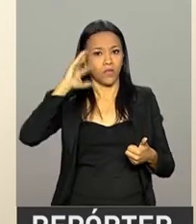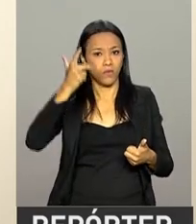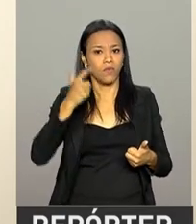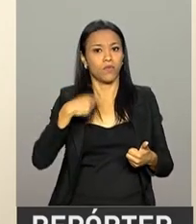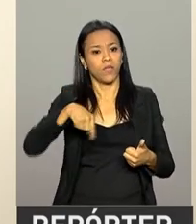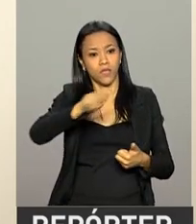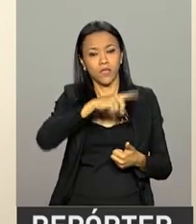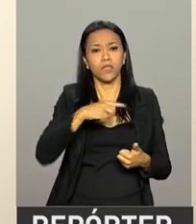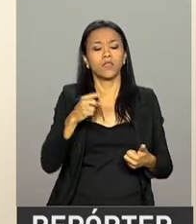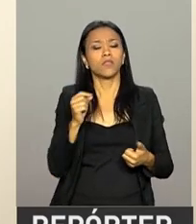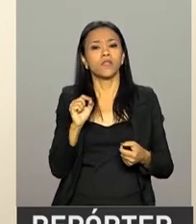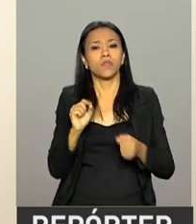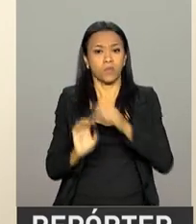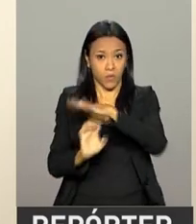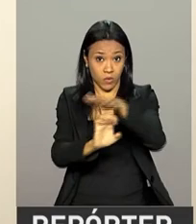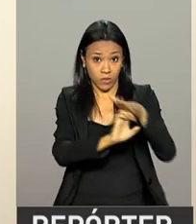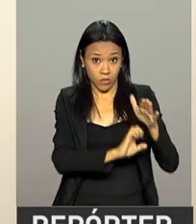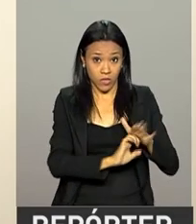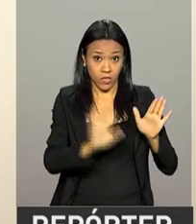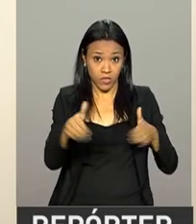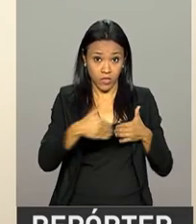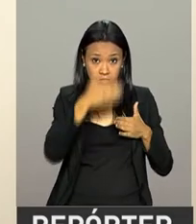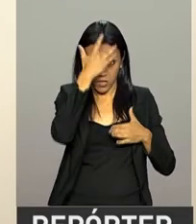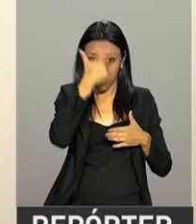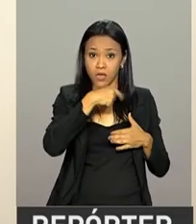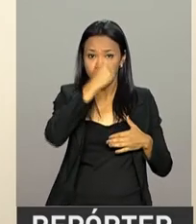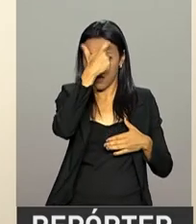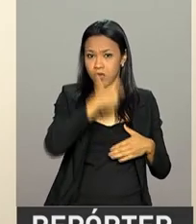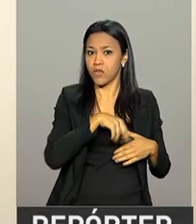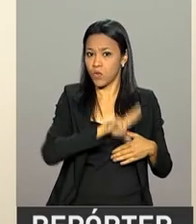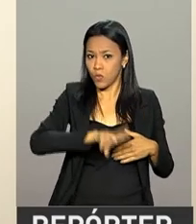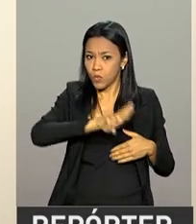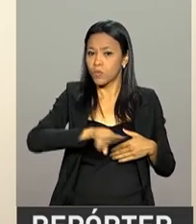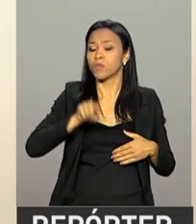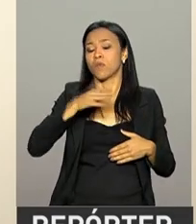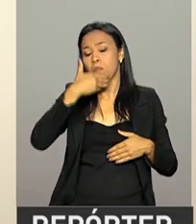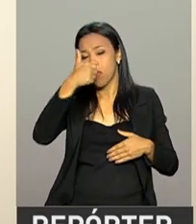operadoras pelas próprias operadoras, maior será a pontuação da operadora, então melhor desempenho ela terá.